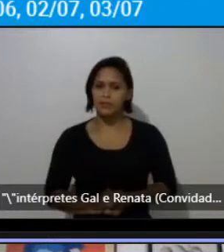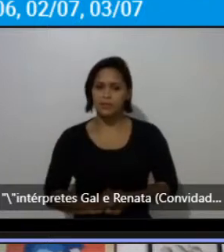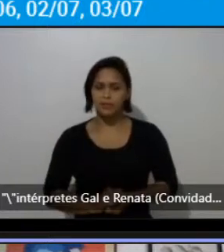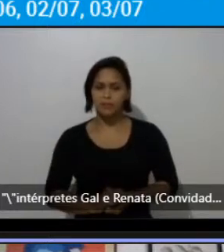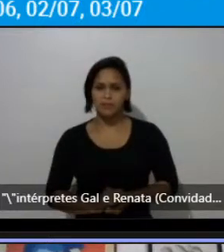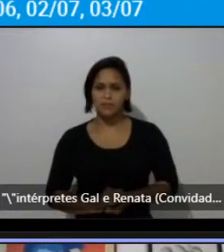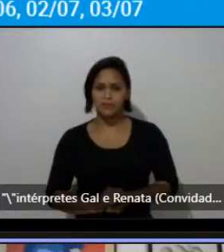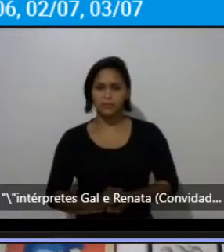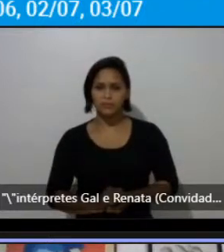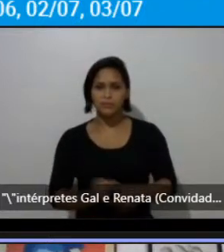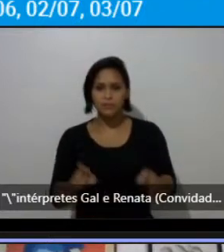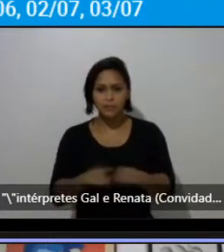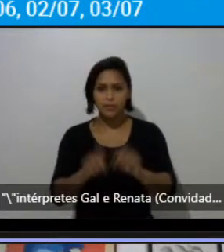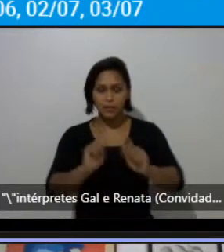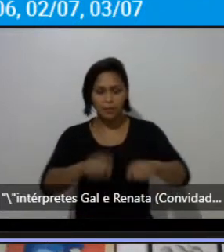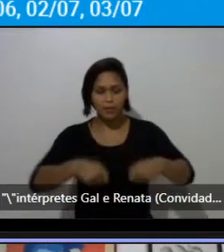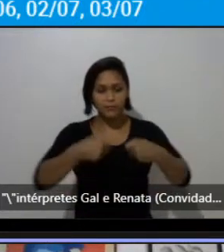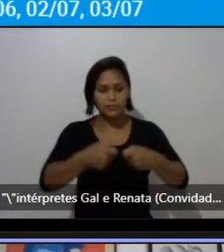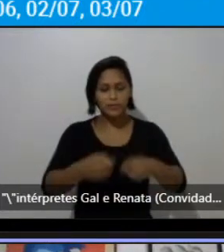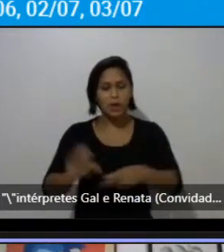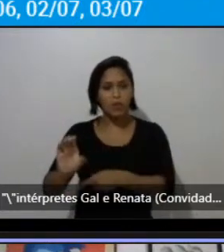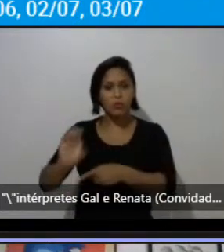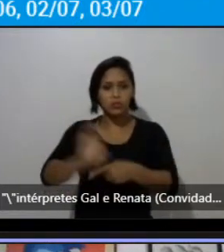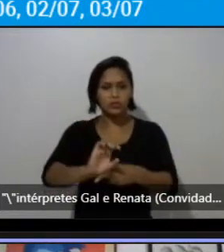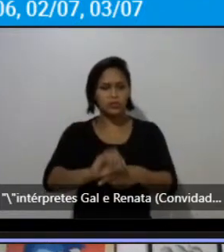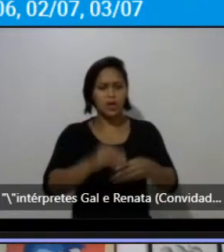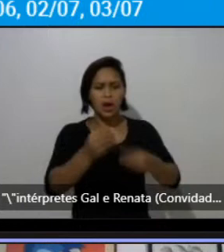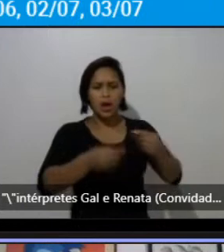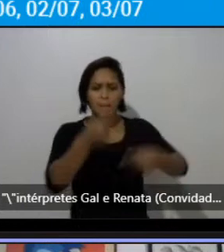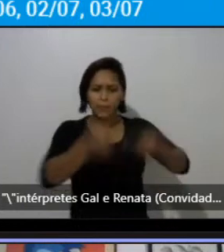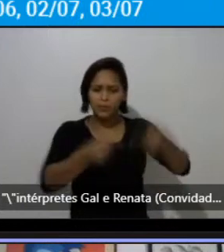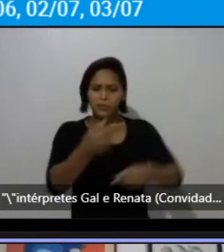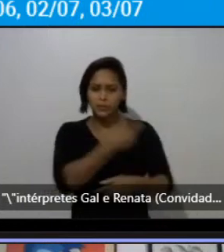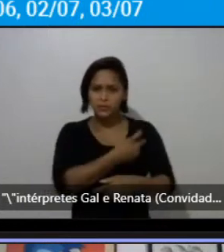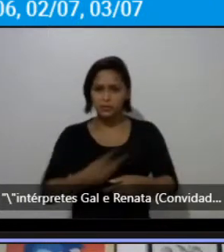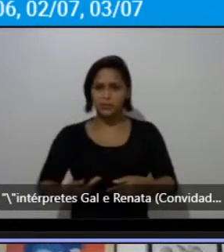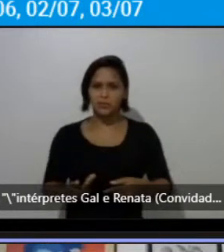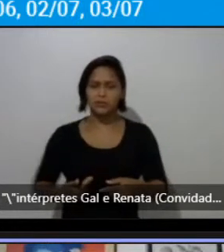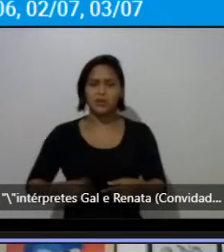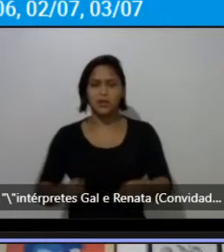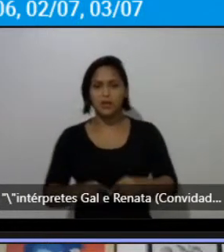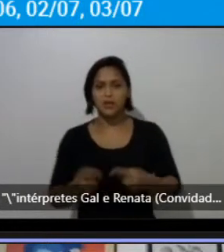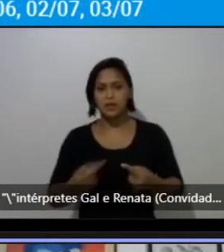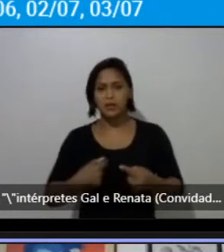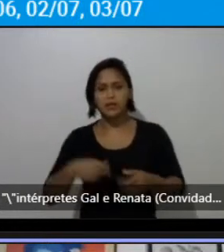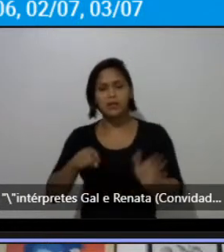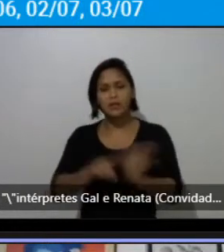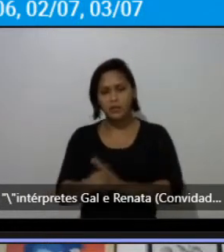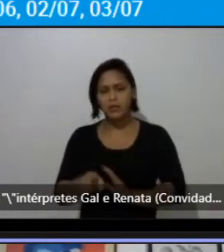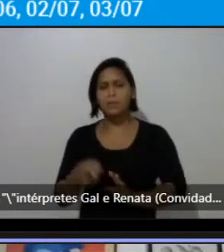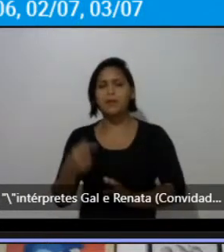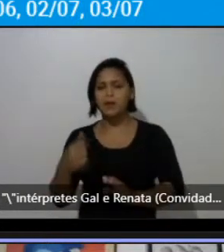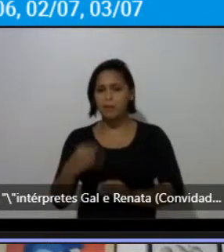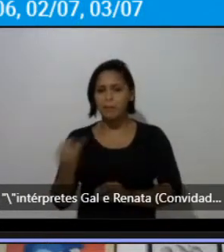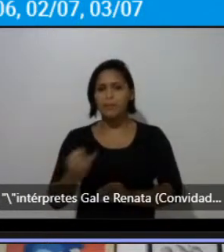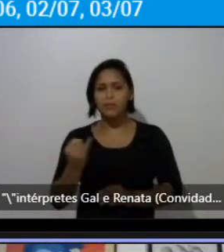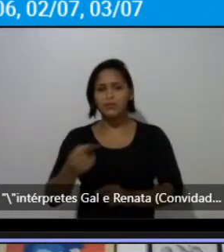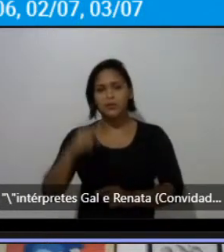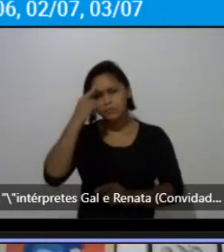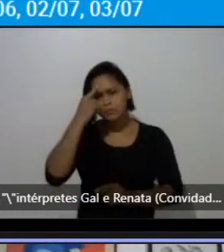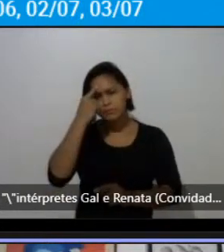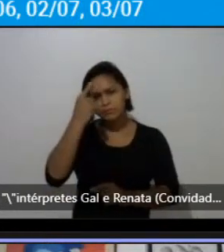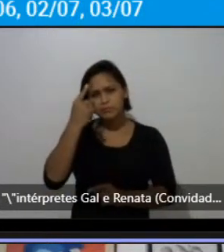né, a ação do Estado, né, a partir das políticas públicas. Então, uma questão que também é pertinente é pensar